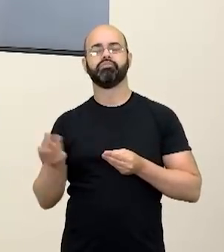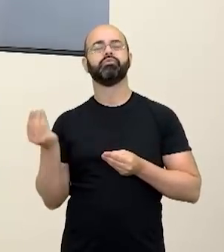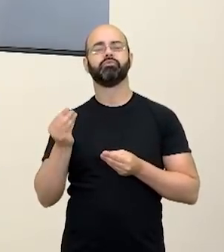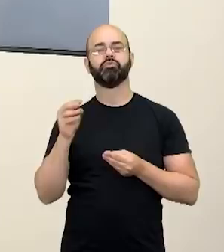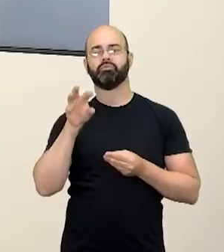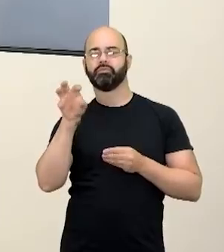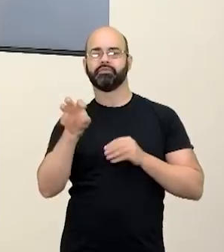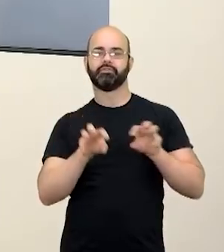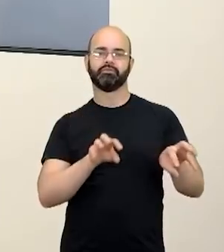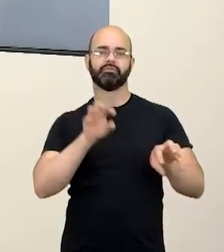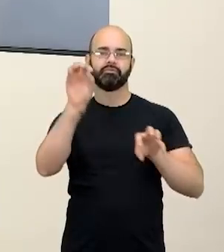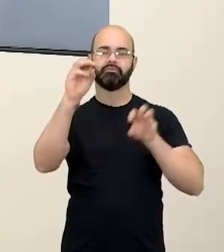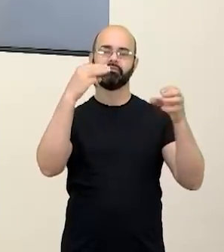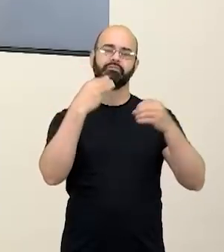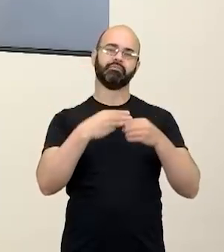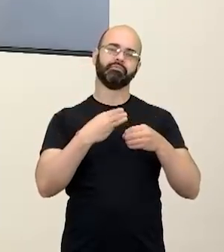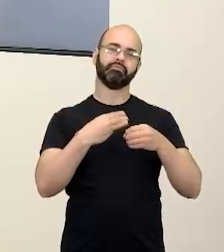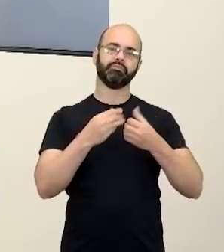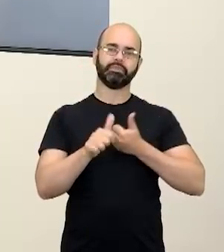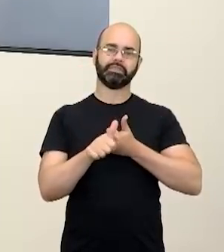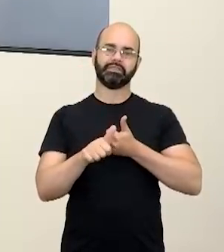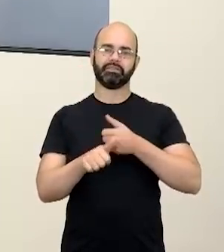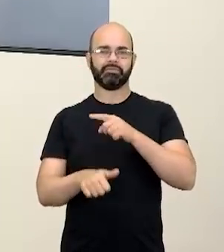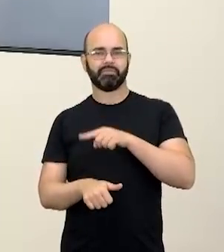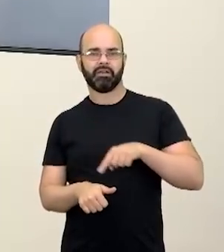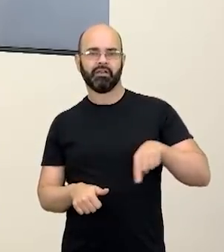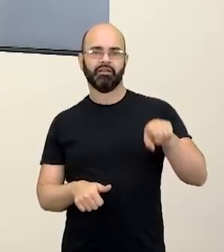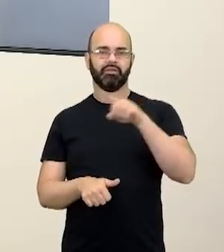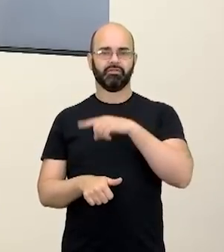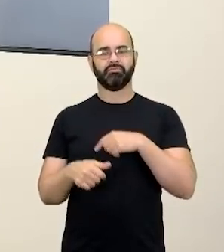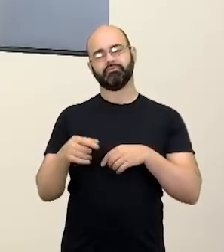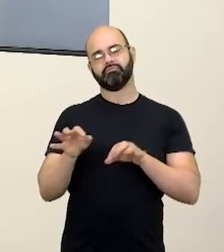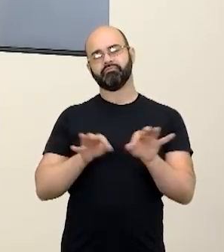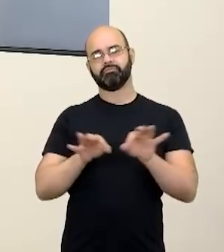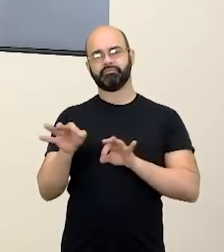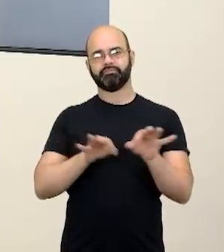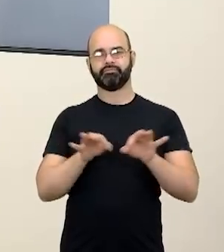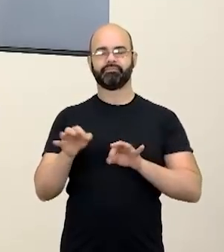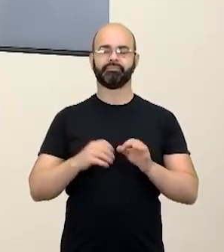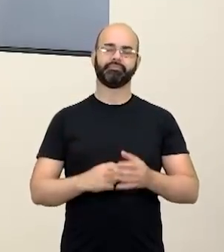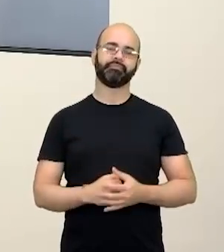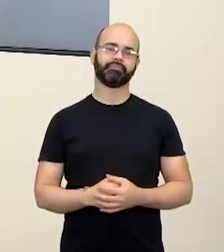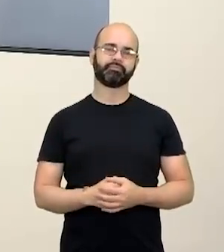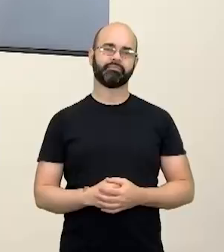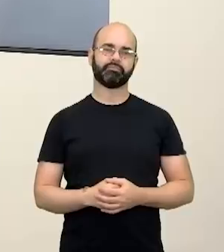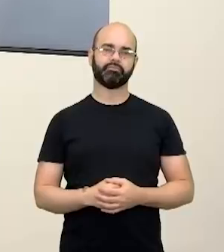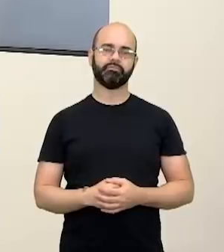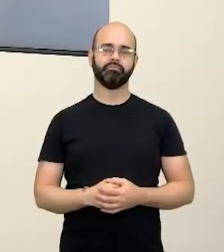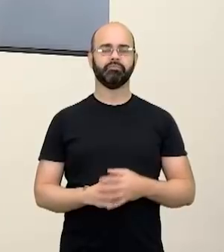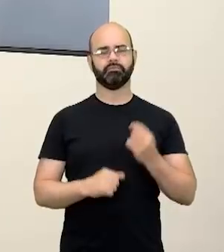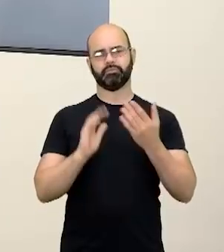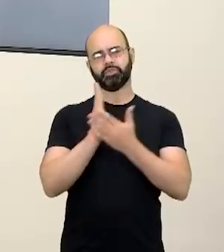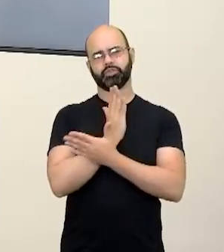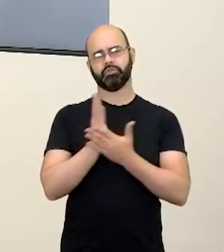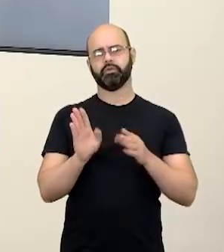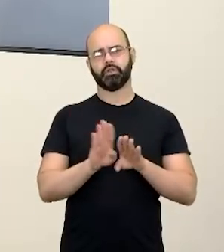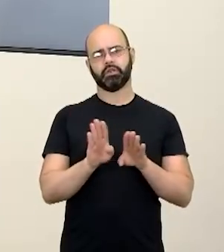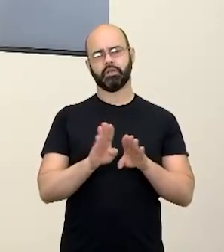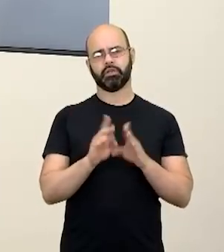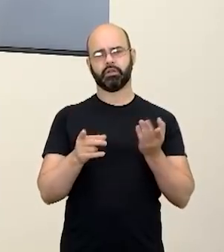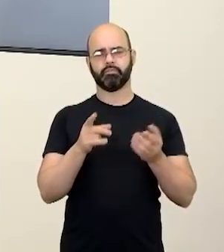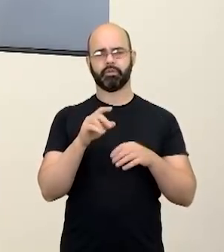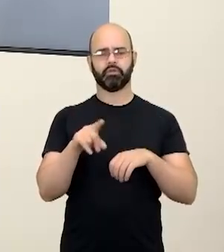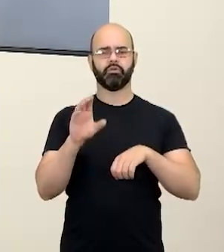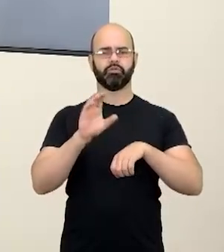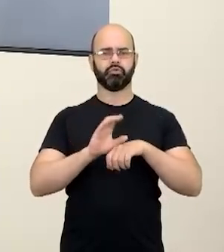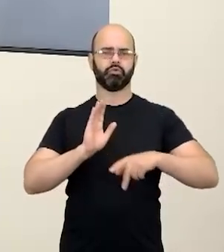os municípios próximos dessas regiões administrativas, tá certo? Isso aí é uma divisão feita até pela Constituição